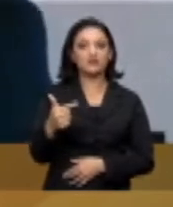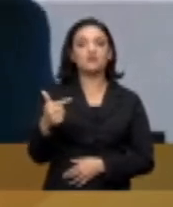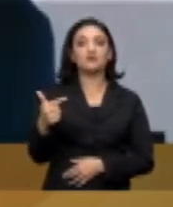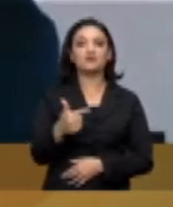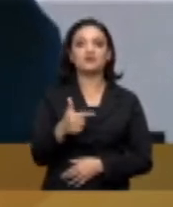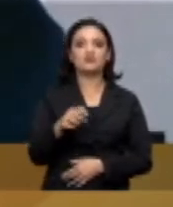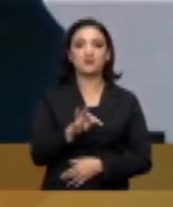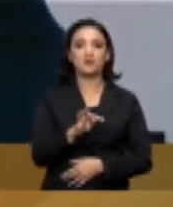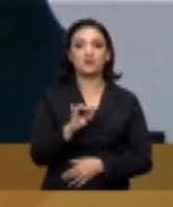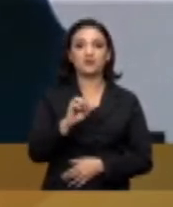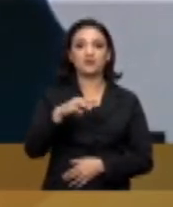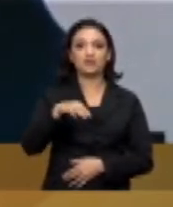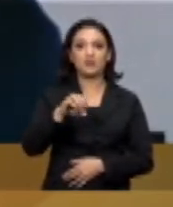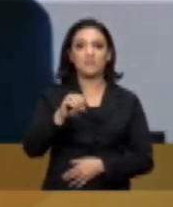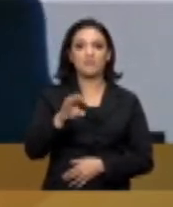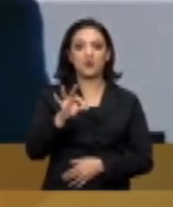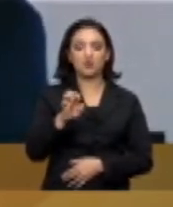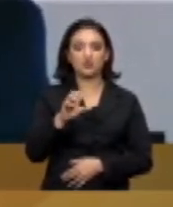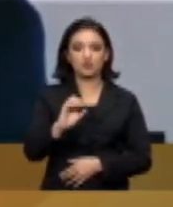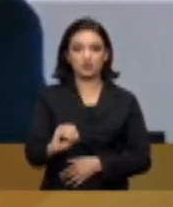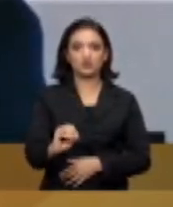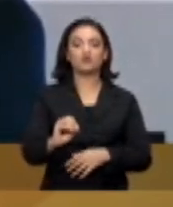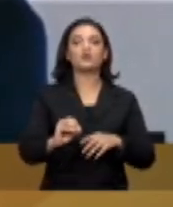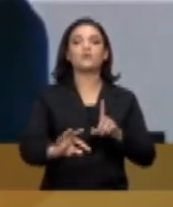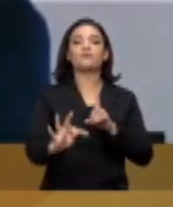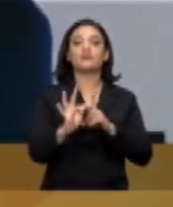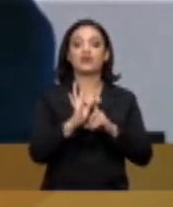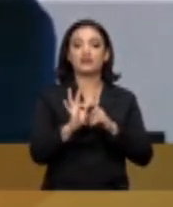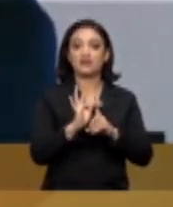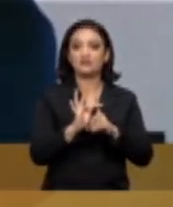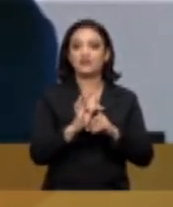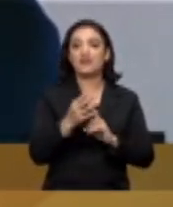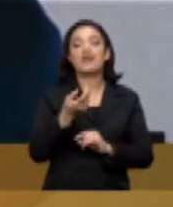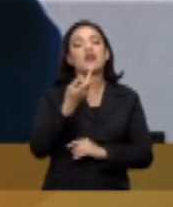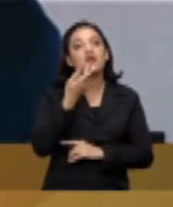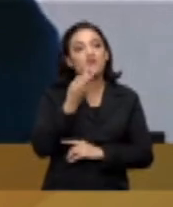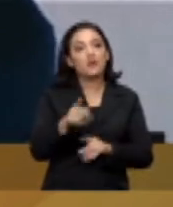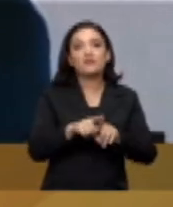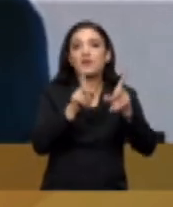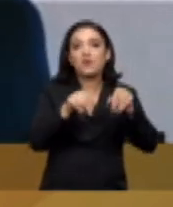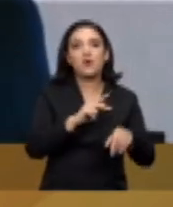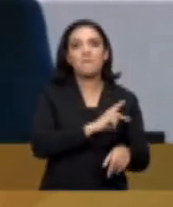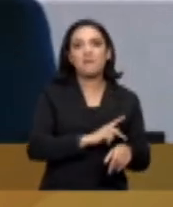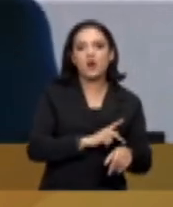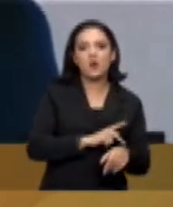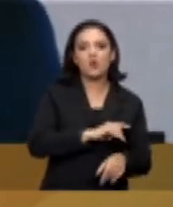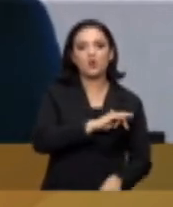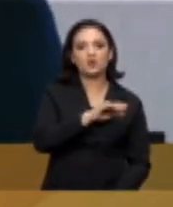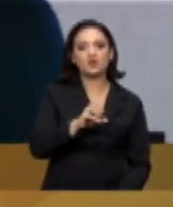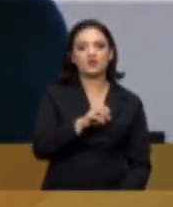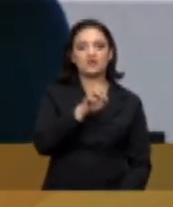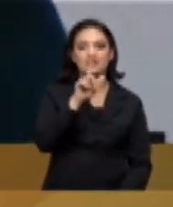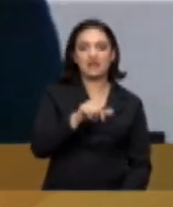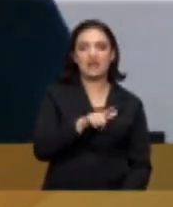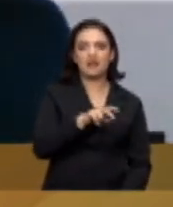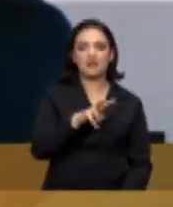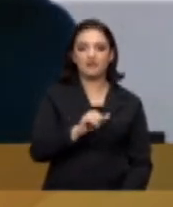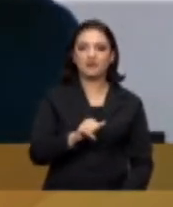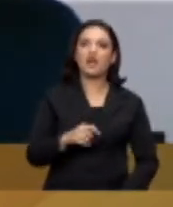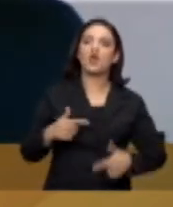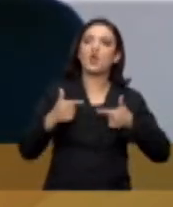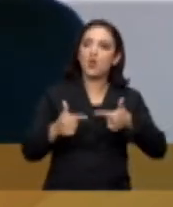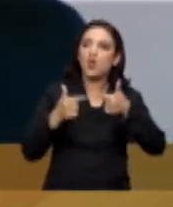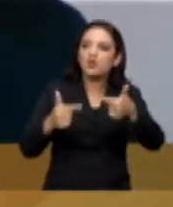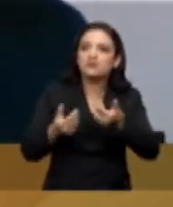Ele combateu o bom combate, terminou a corrida e tenho absoluta certeza que guardou a fé na justiça e nas